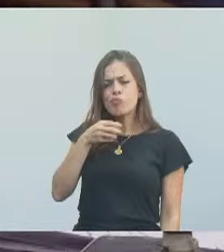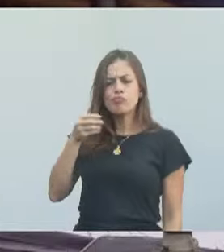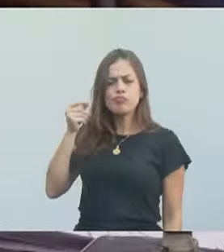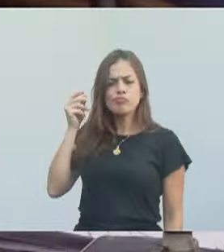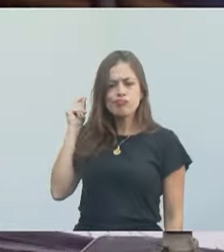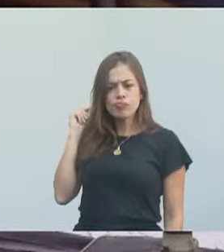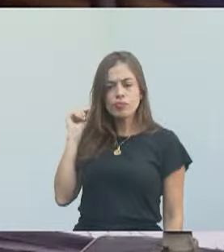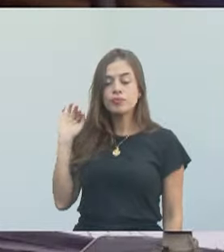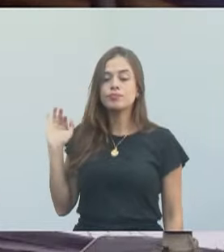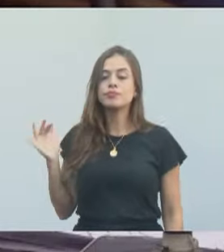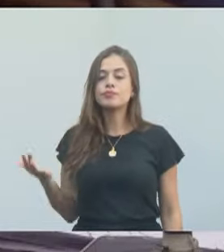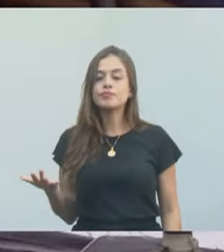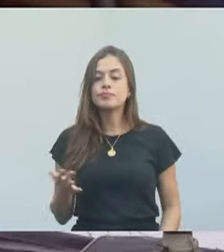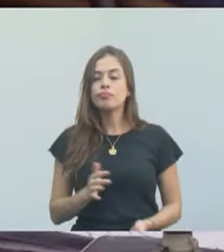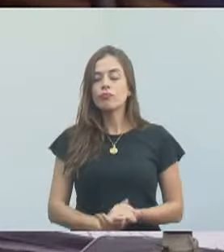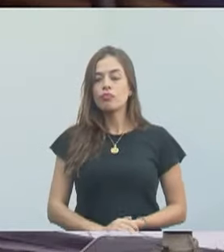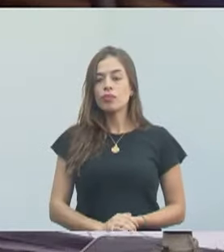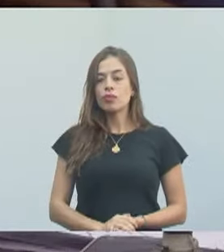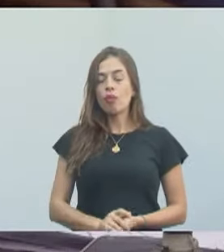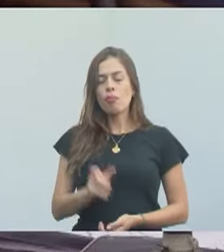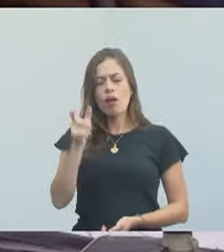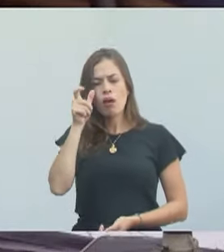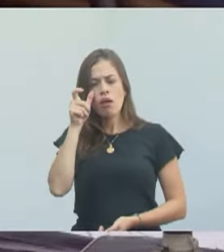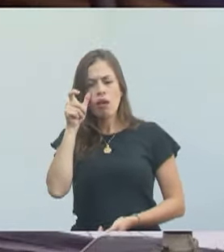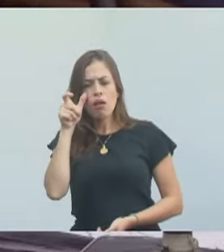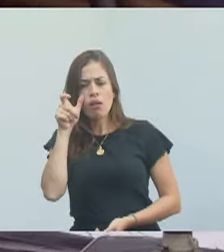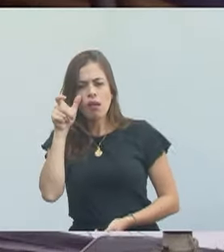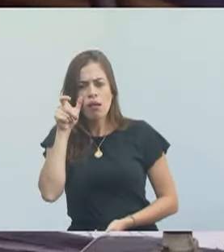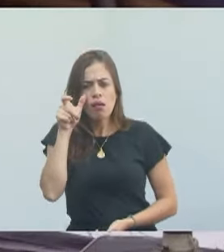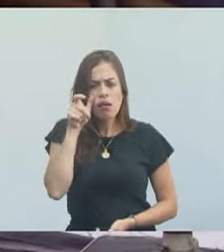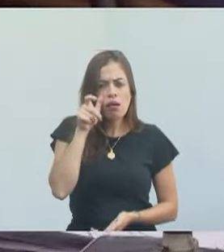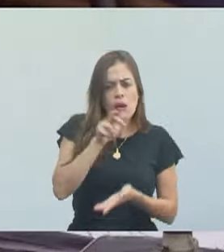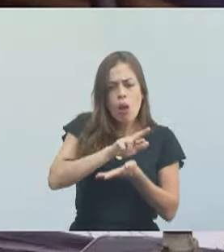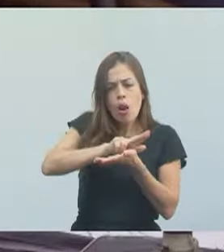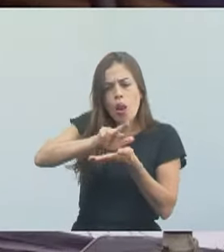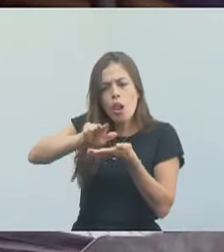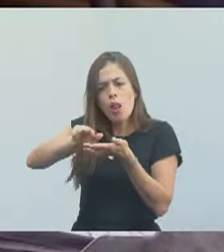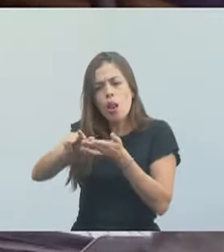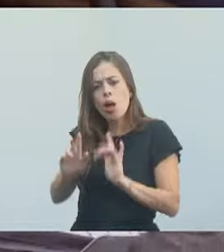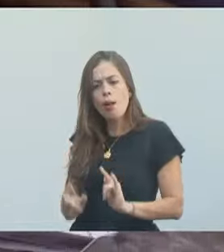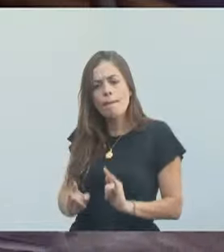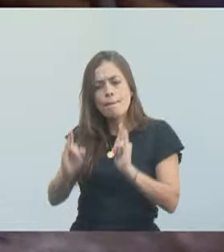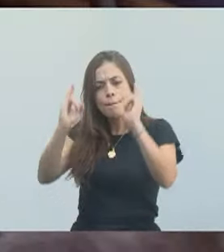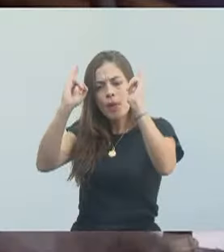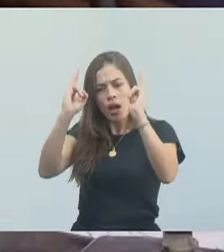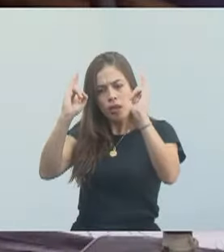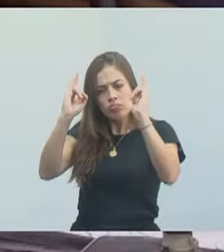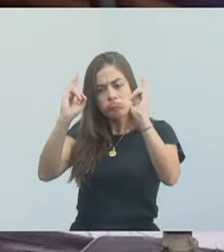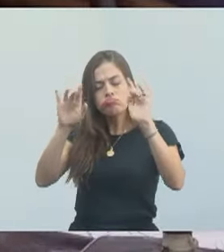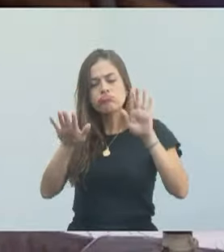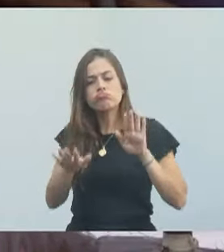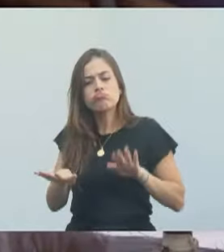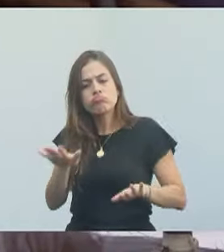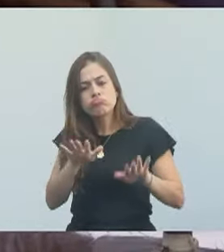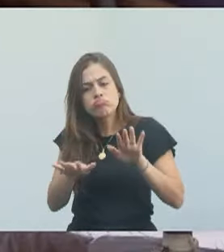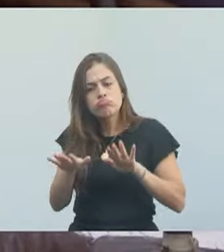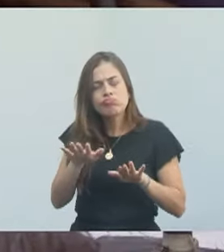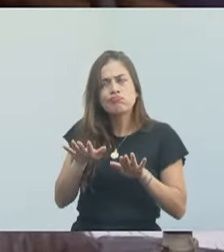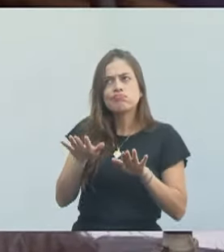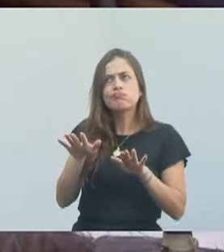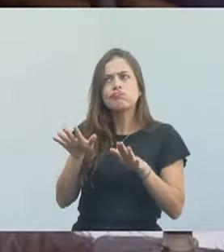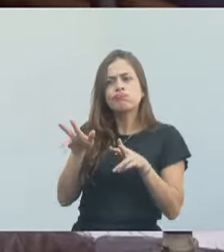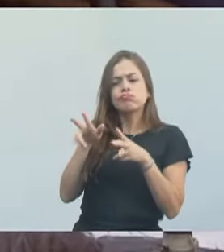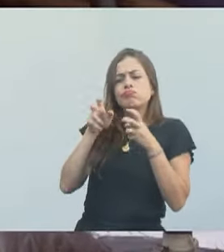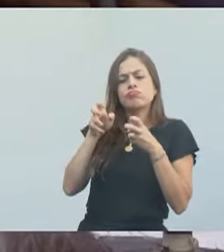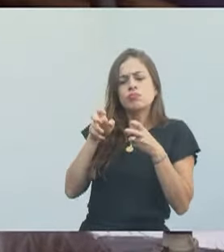é? A gente observa vários prédios, não é, que às vezes passam